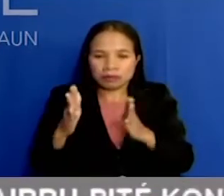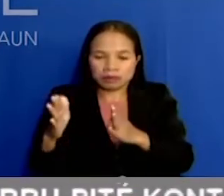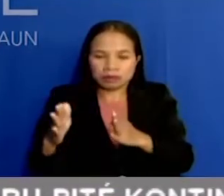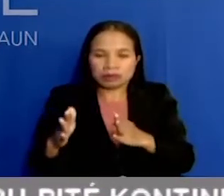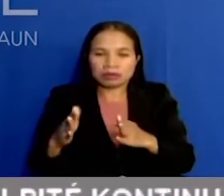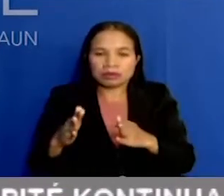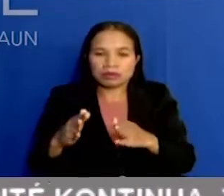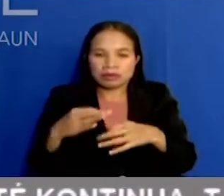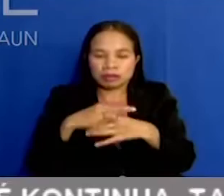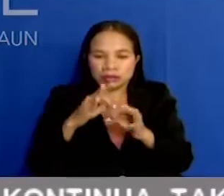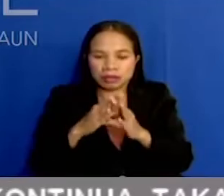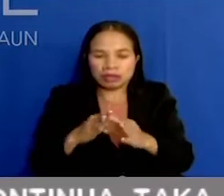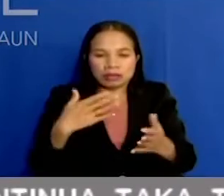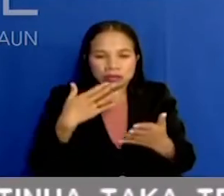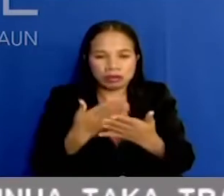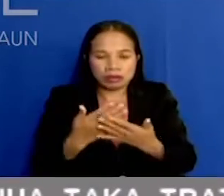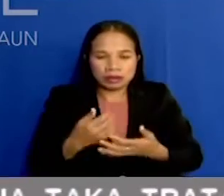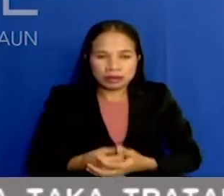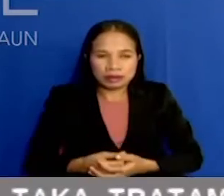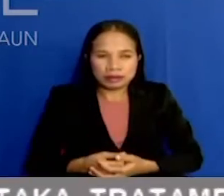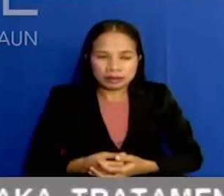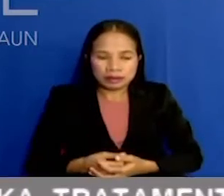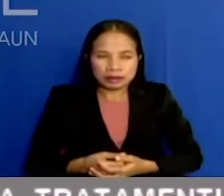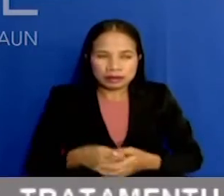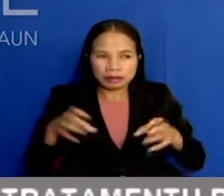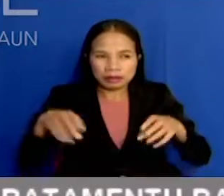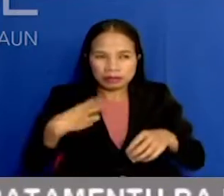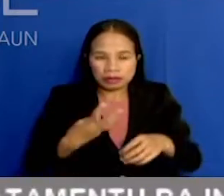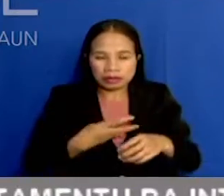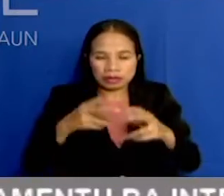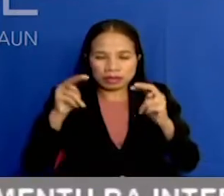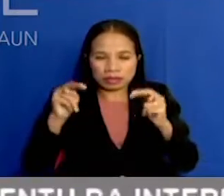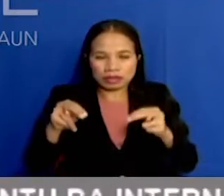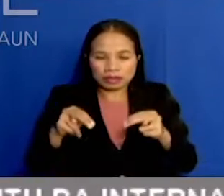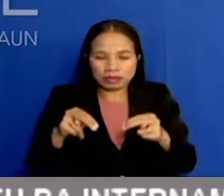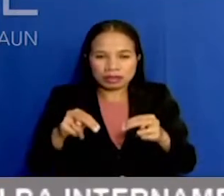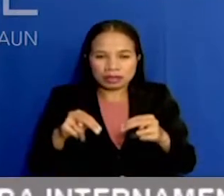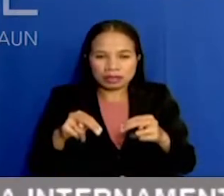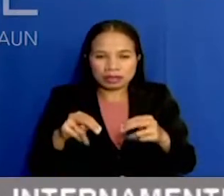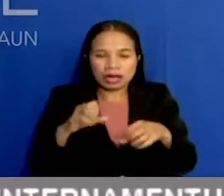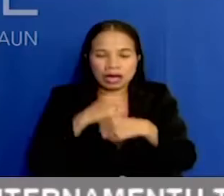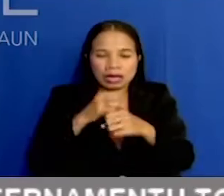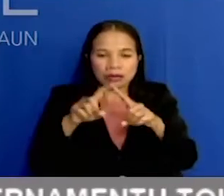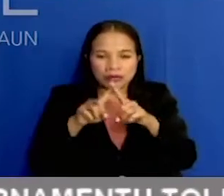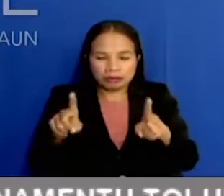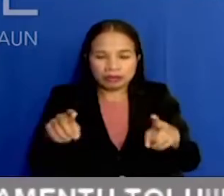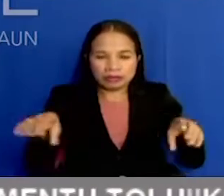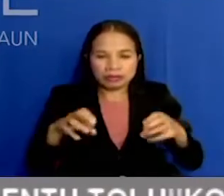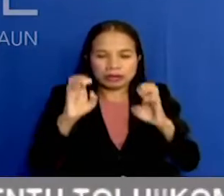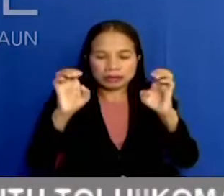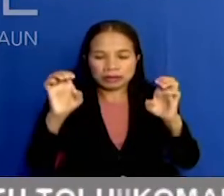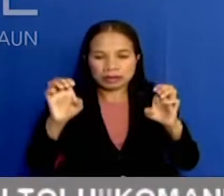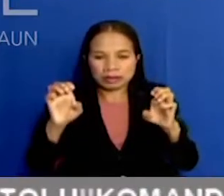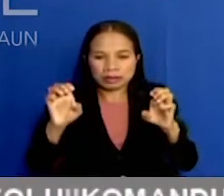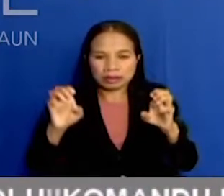reabilitação próprio ro qualidade dia. Esforço ita tem que halo sa diferença entre esforço emergência nebe